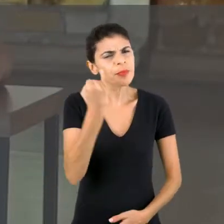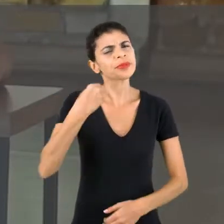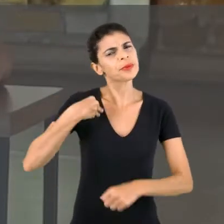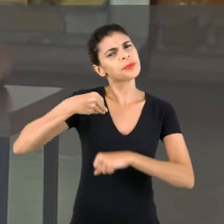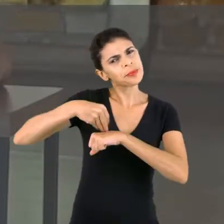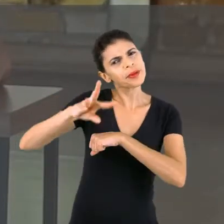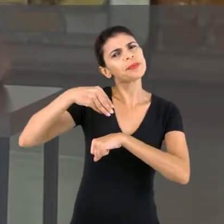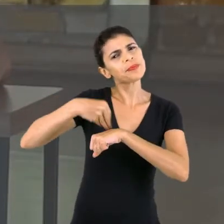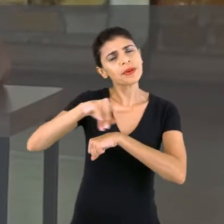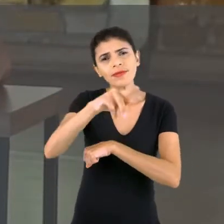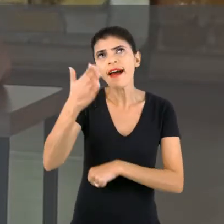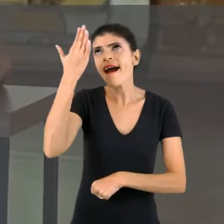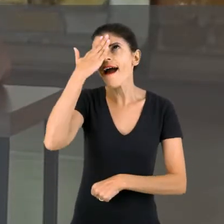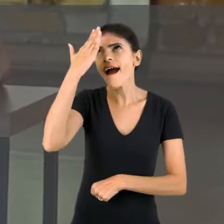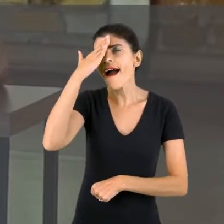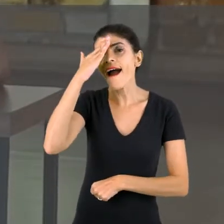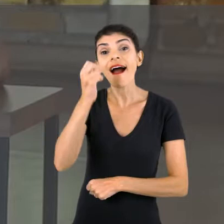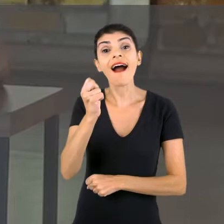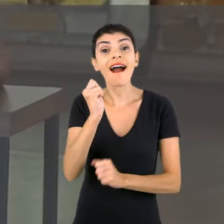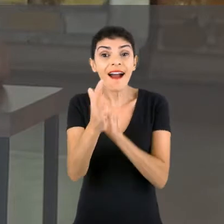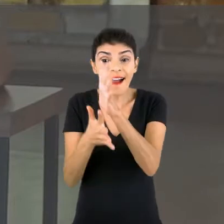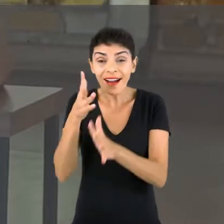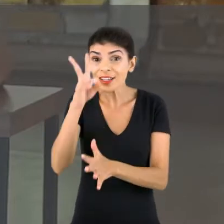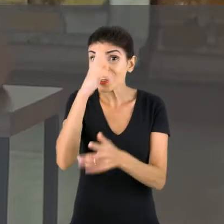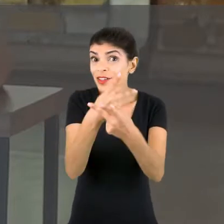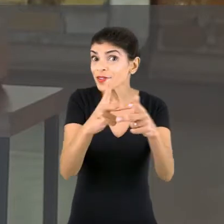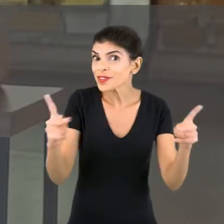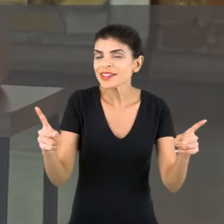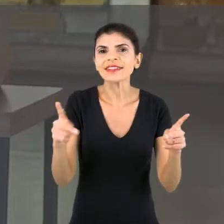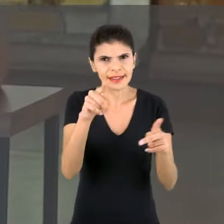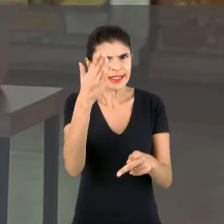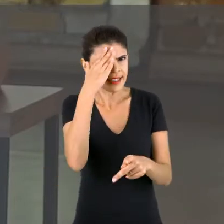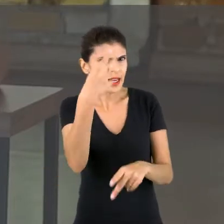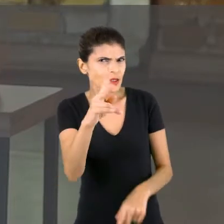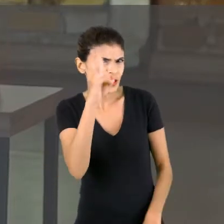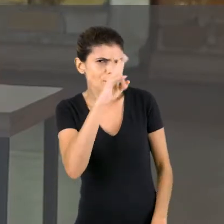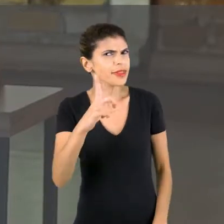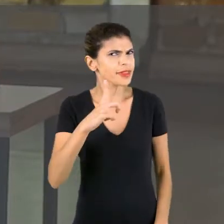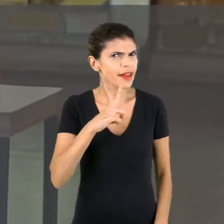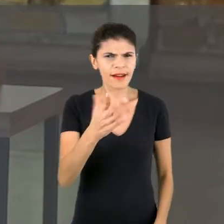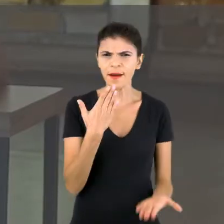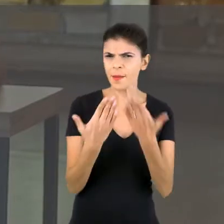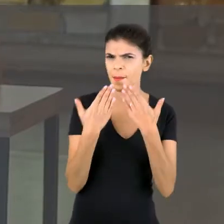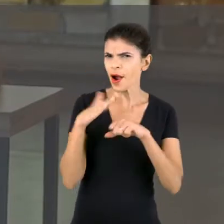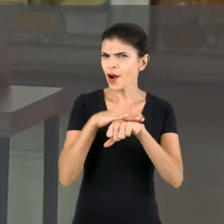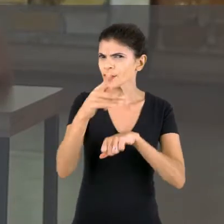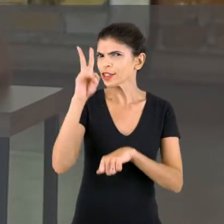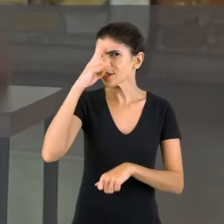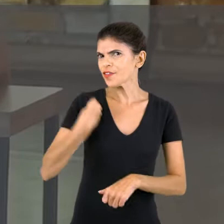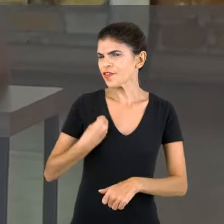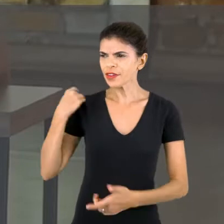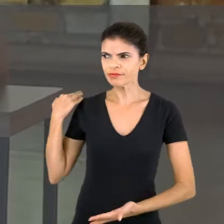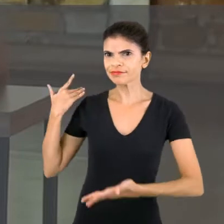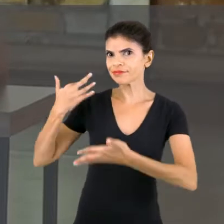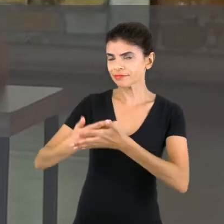acho muito importante vocês contarem a história de vocês. Vocês sabem, vocês entendem, vocês conversam